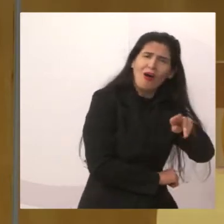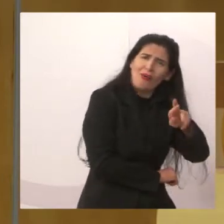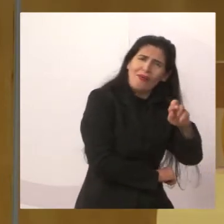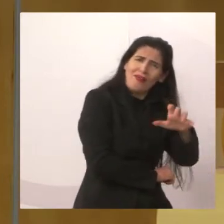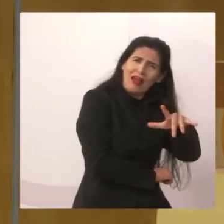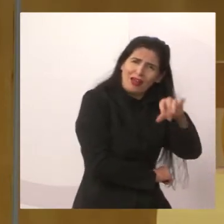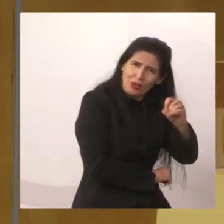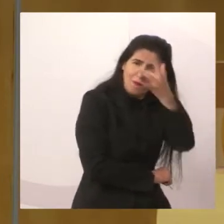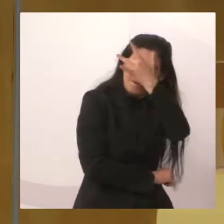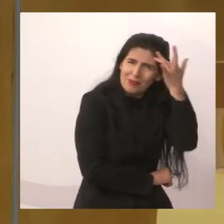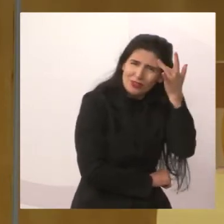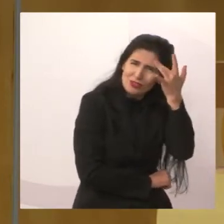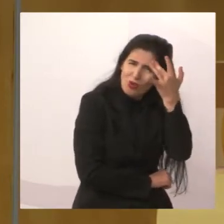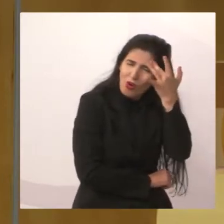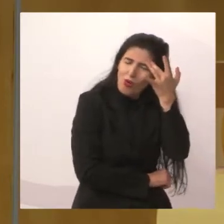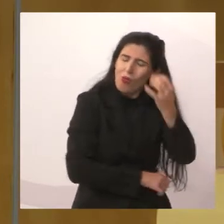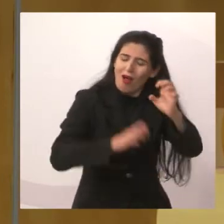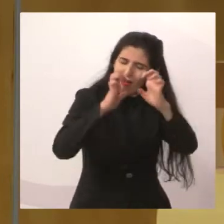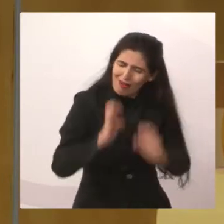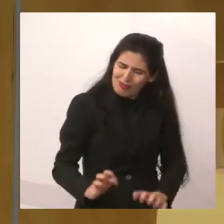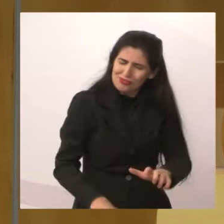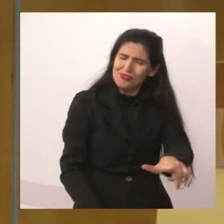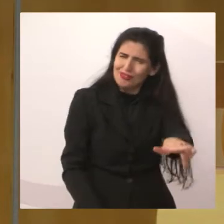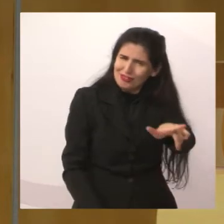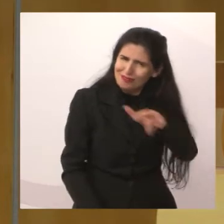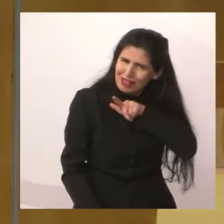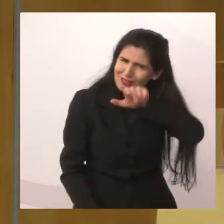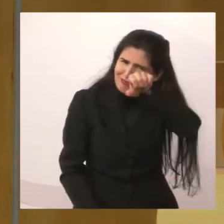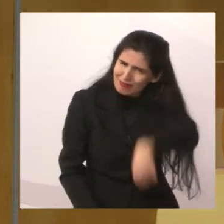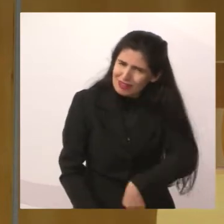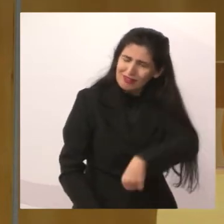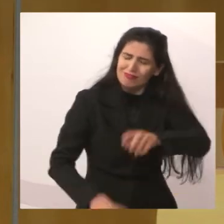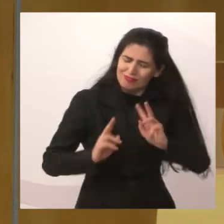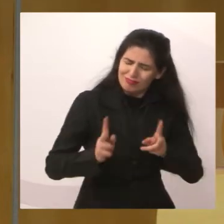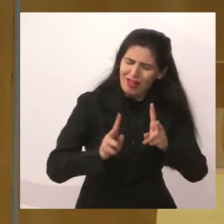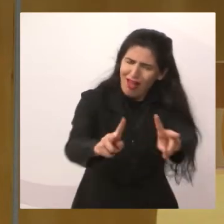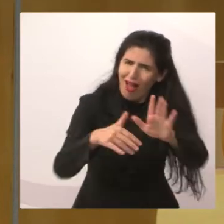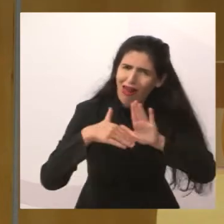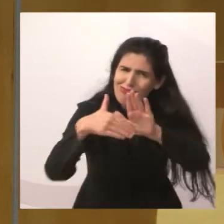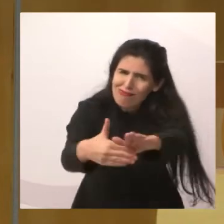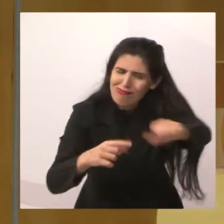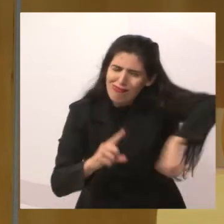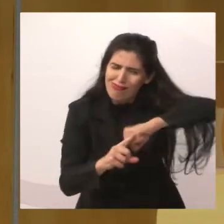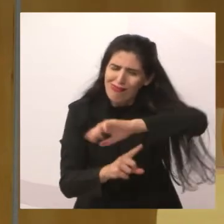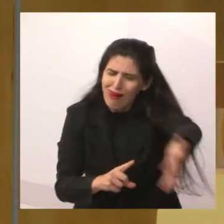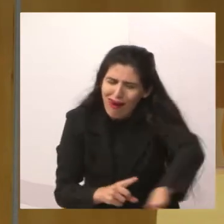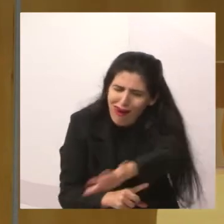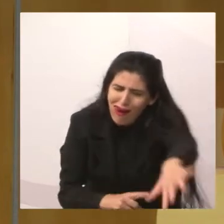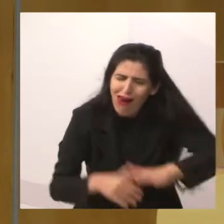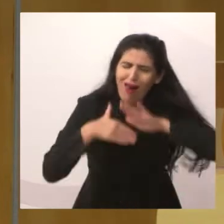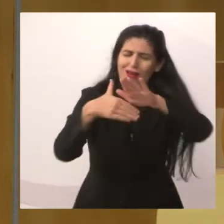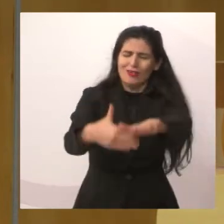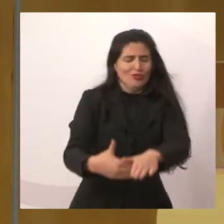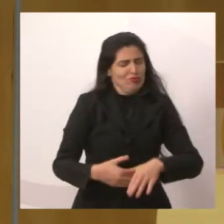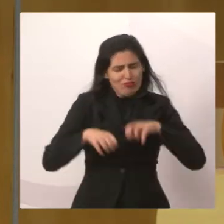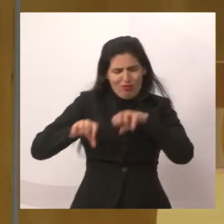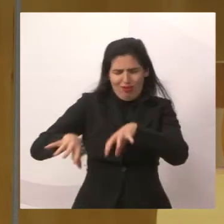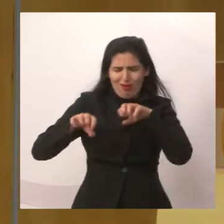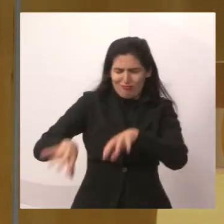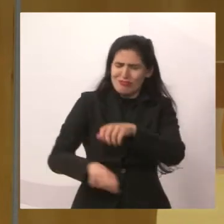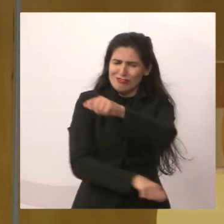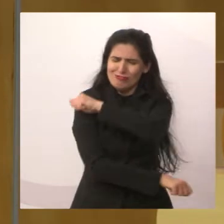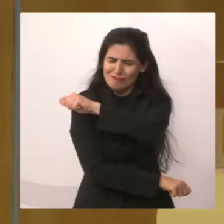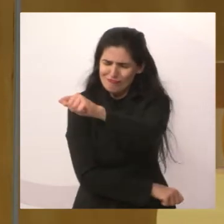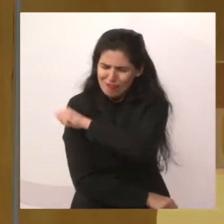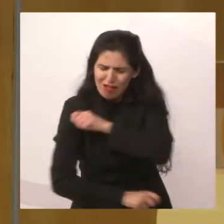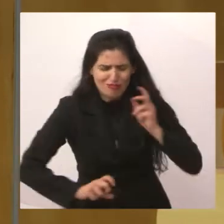carismática, comprometido com o social, sempre comprometido com a educação no município, sempre preocupado